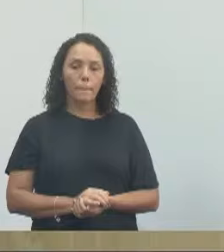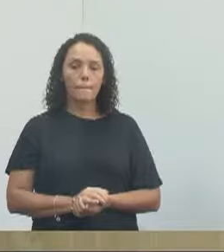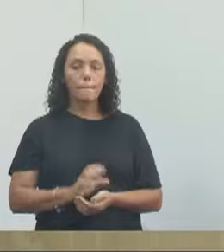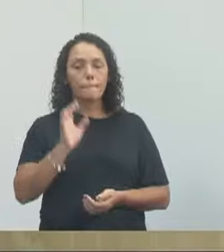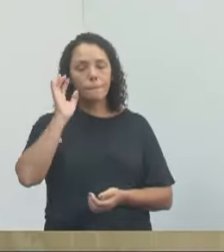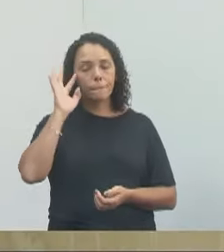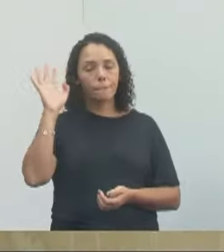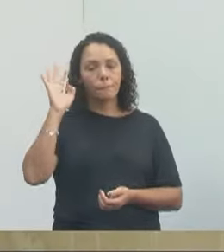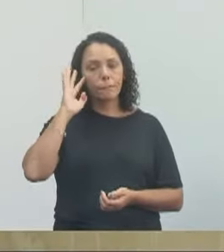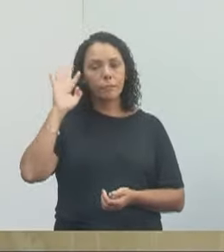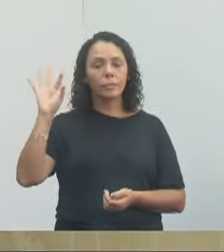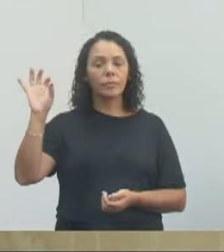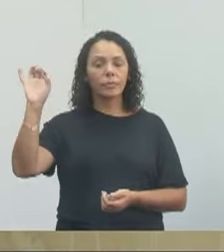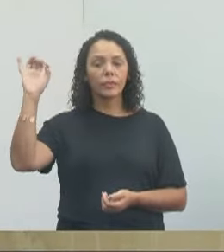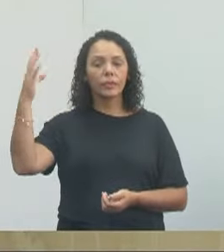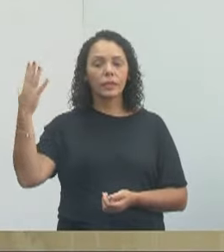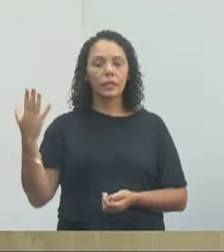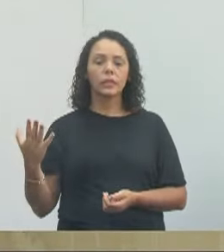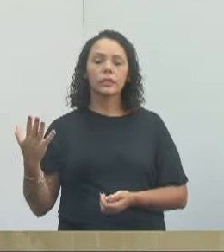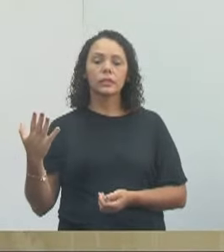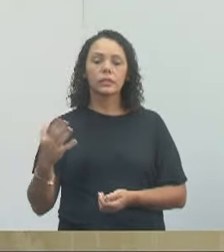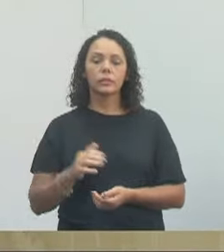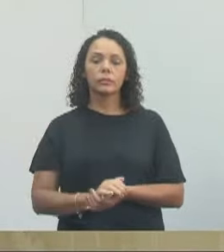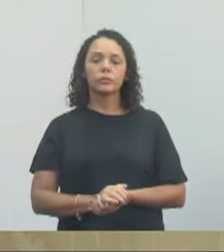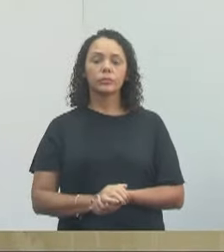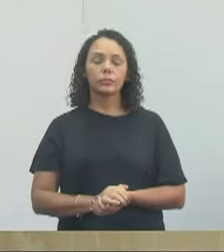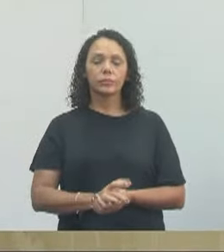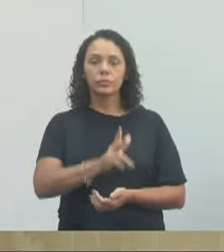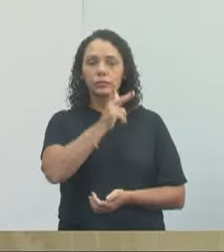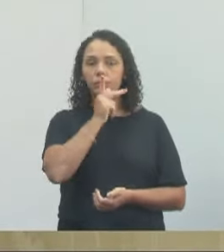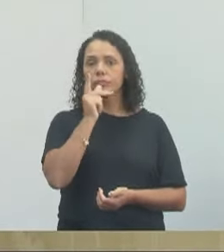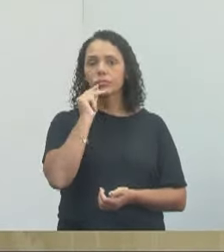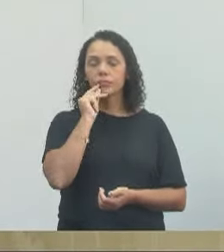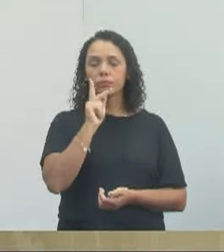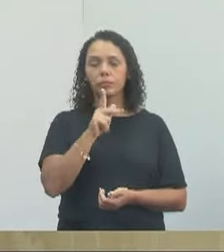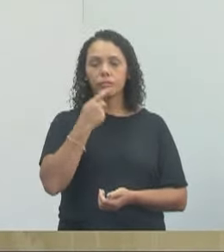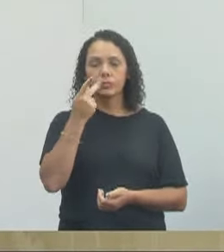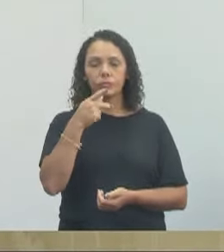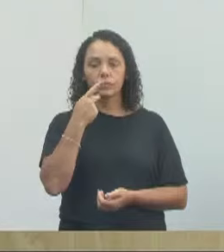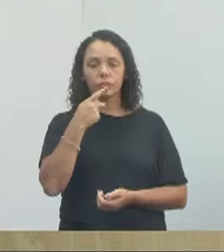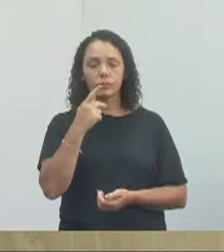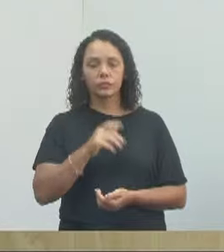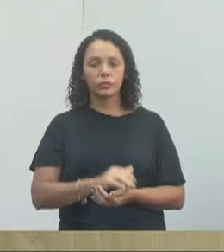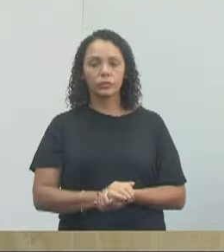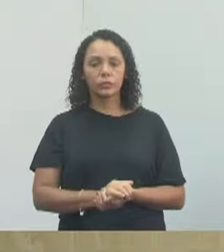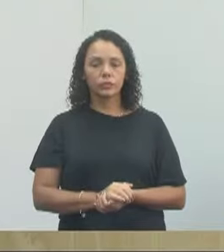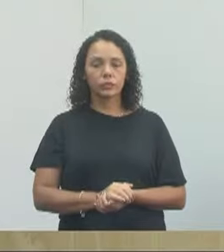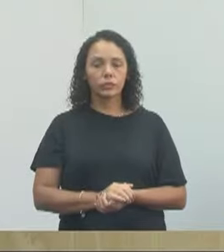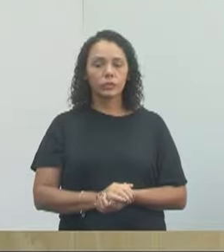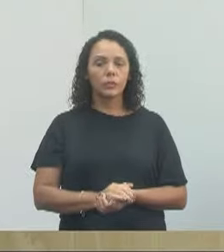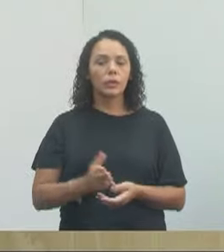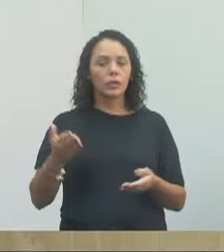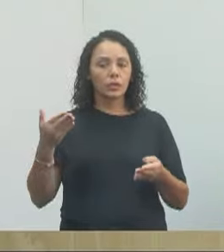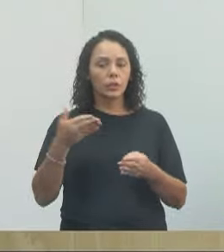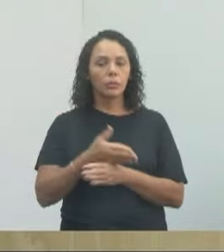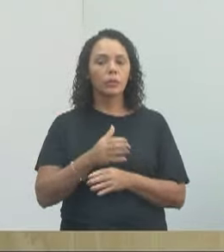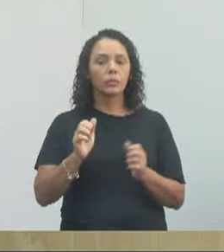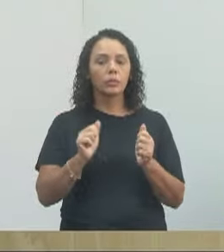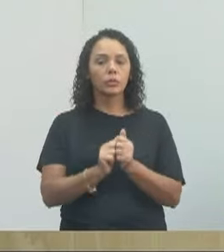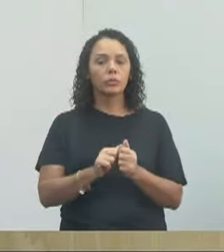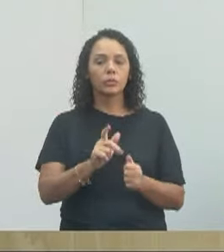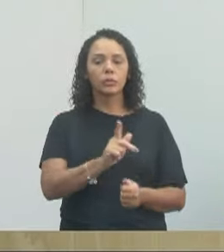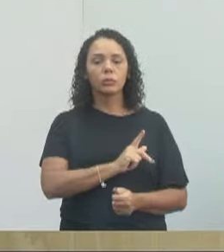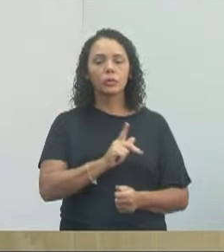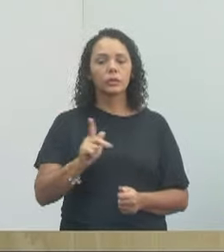se concretizou concretizou declarou o prefeito Isaías Santana que esteve no palácio dos Bandeirantes junto com o presidente da